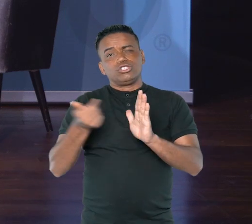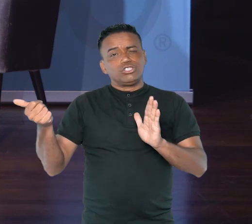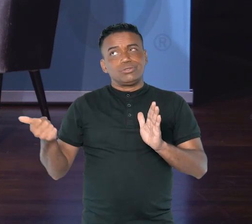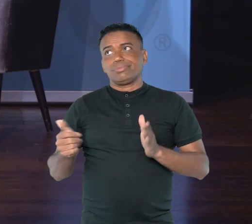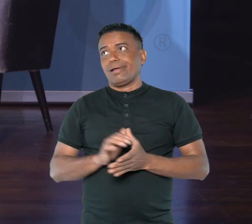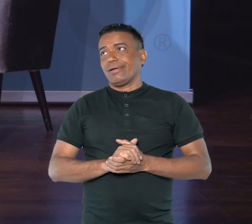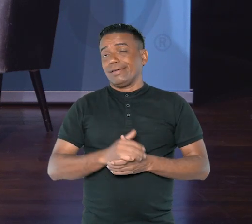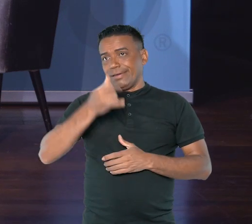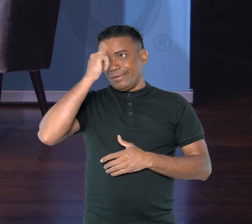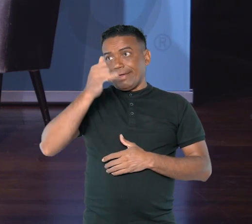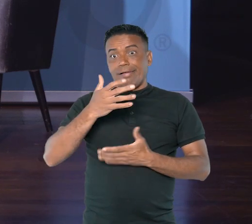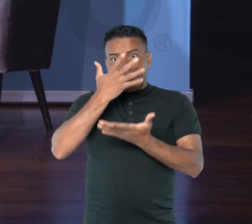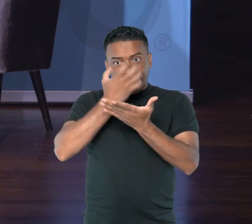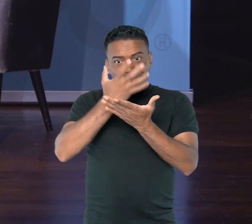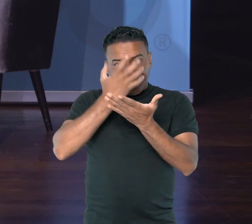né?